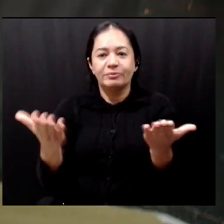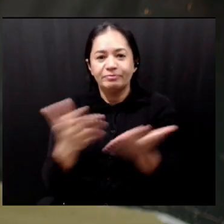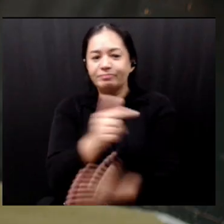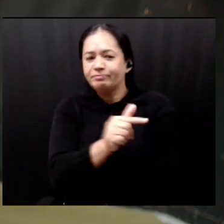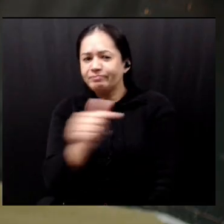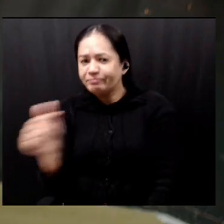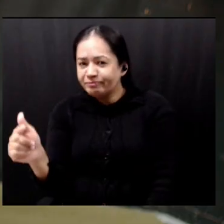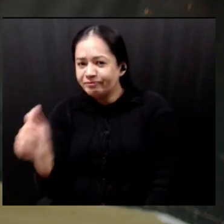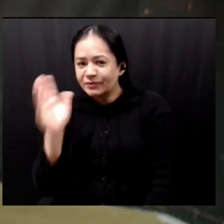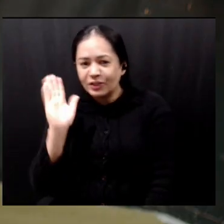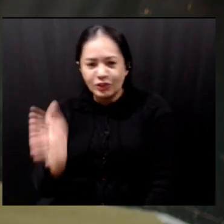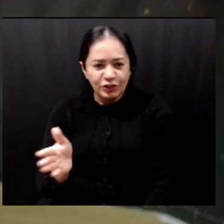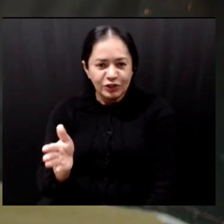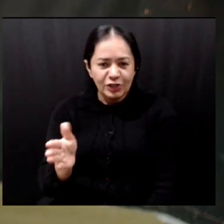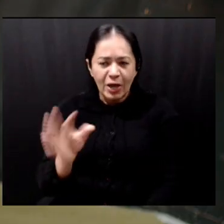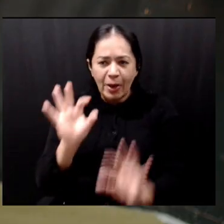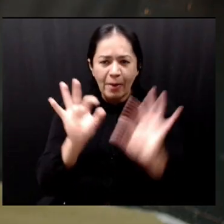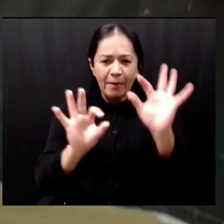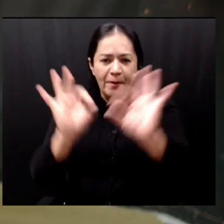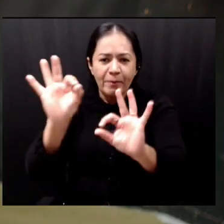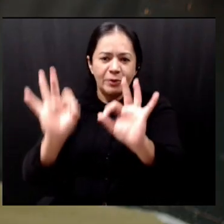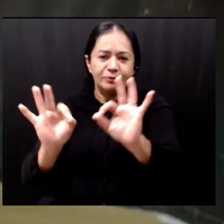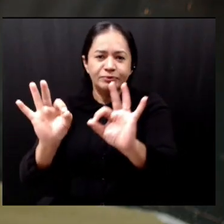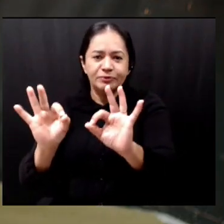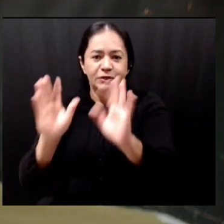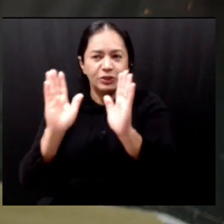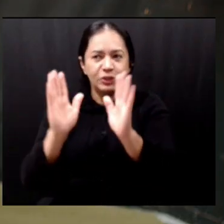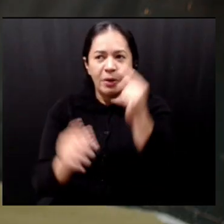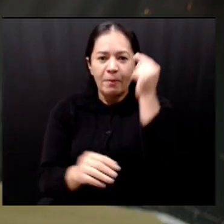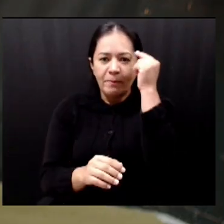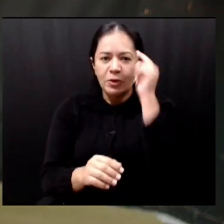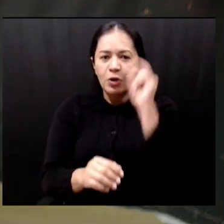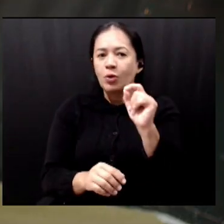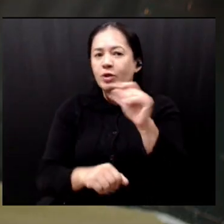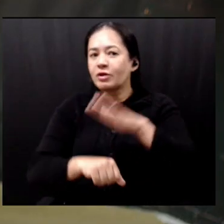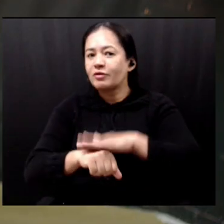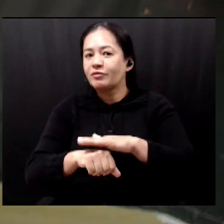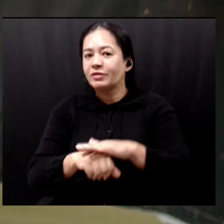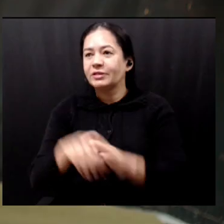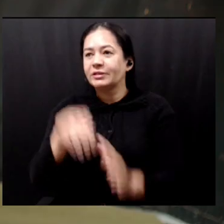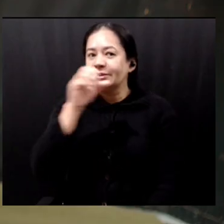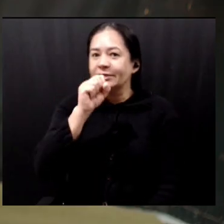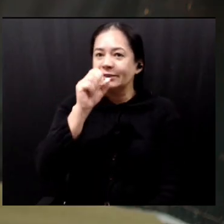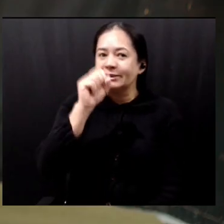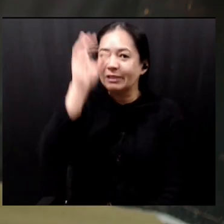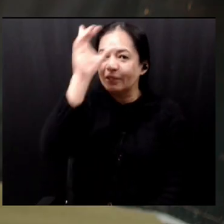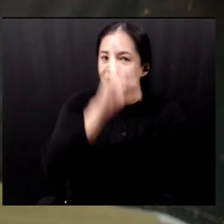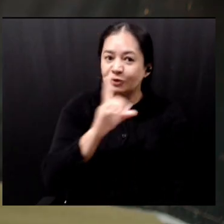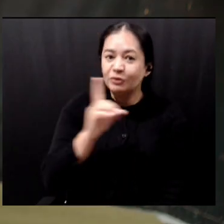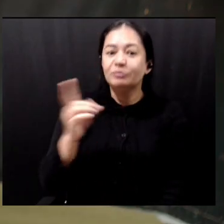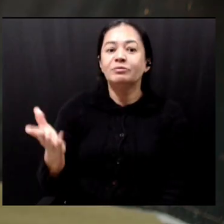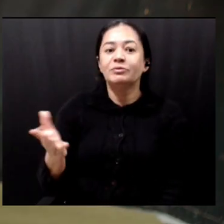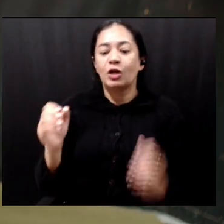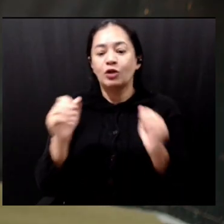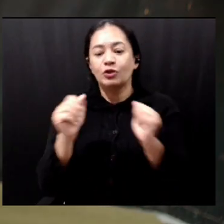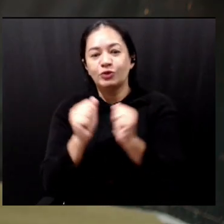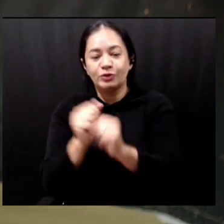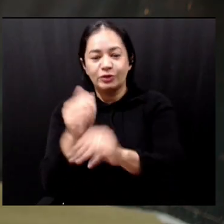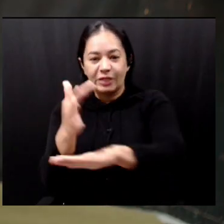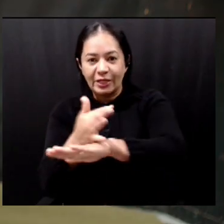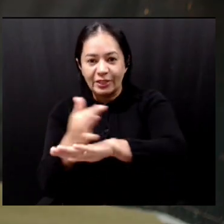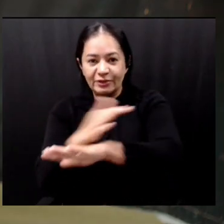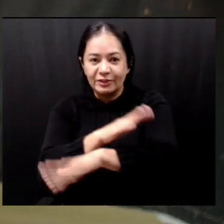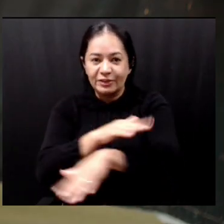fazer um planejamento? Já está pensando o que vai fazer no final de semana? E juntar as férias das crianças com a correria dos pais,